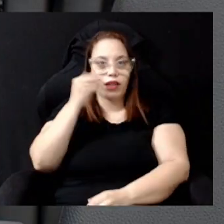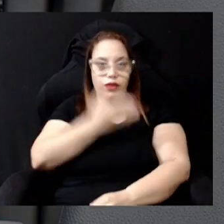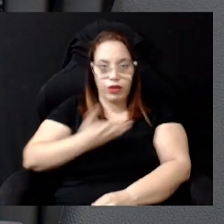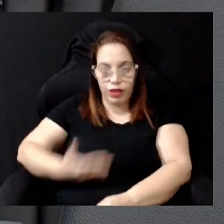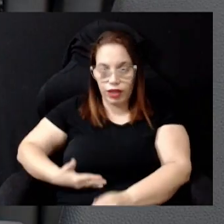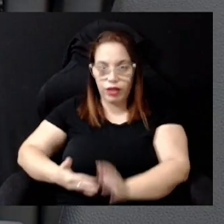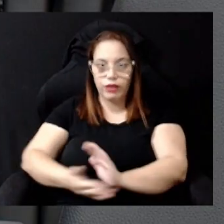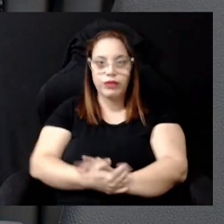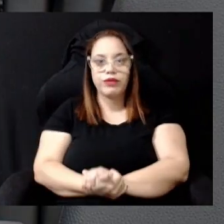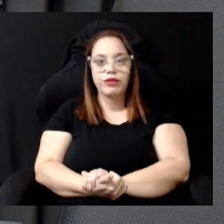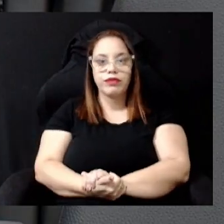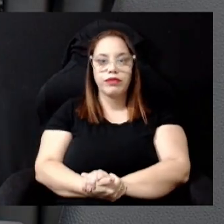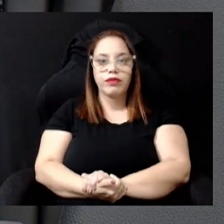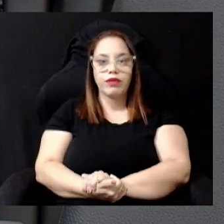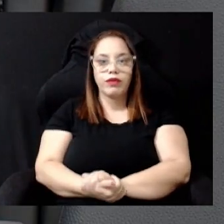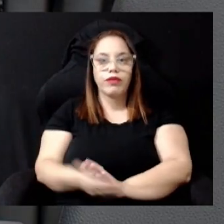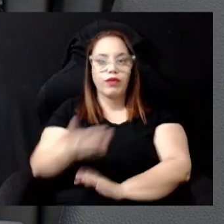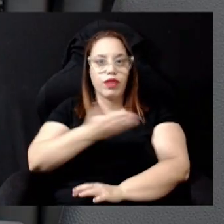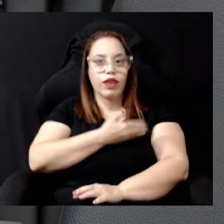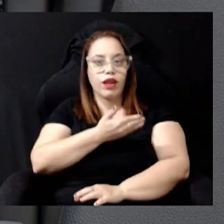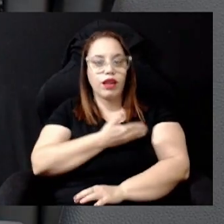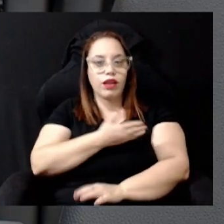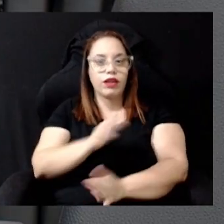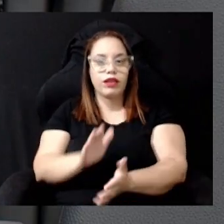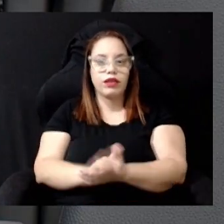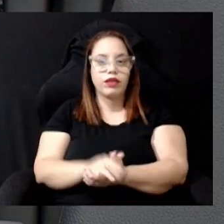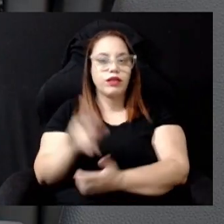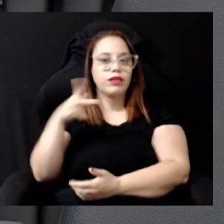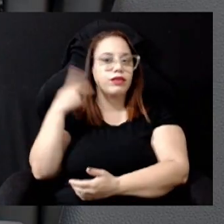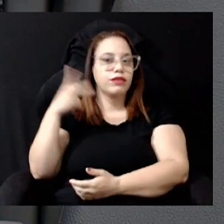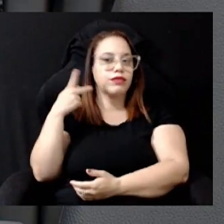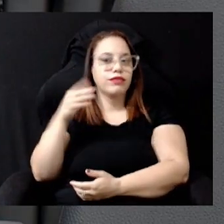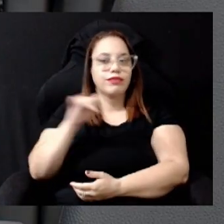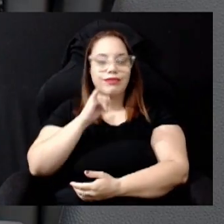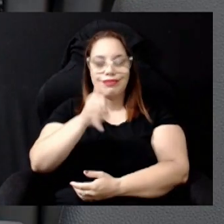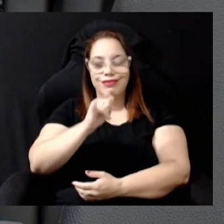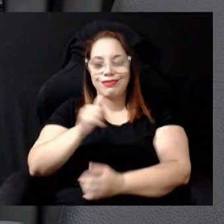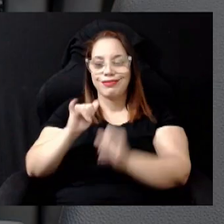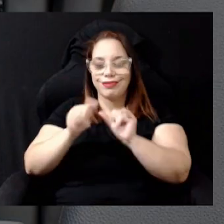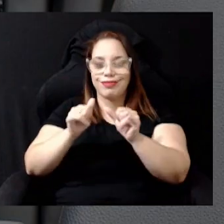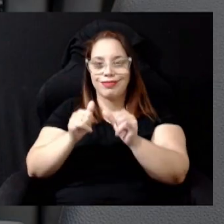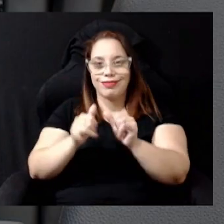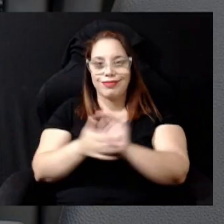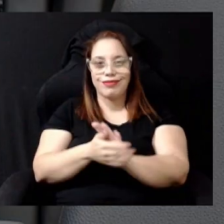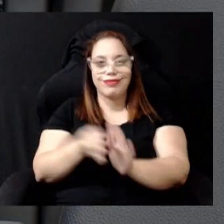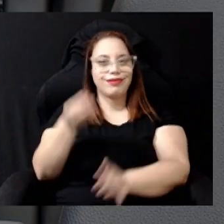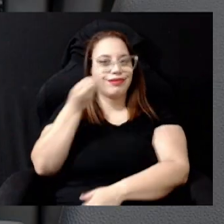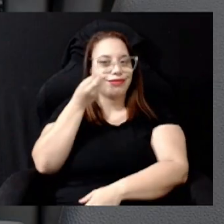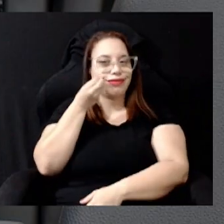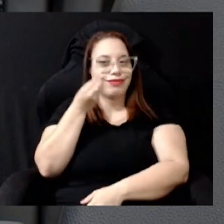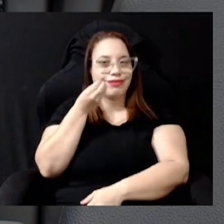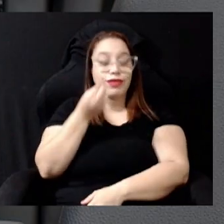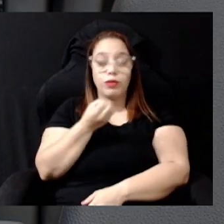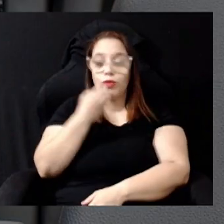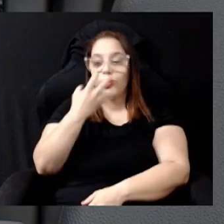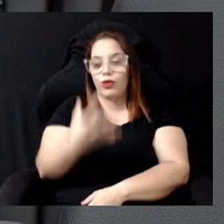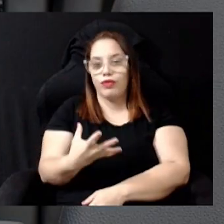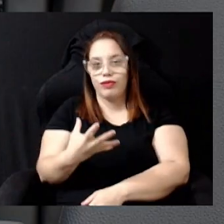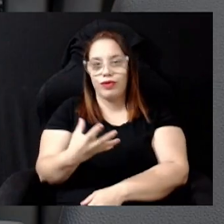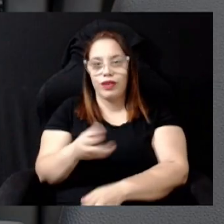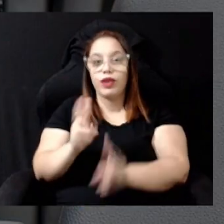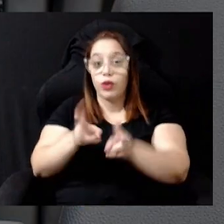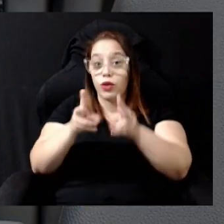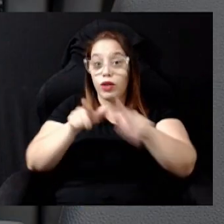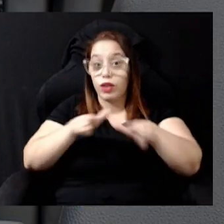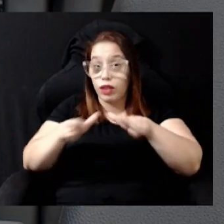aos colegas parlamentares e dizer que a gente passou por essa experiência extremamente positiva e vamos continuar trabalhando nos movimentos